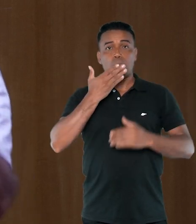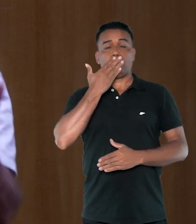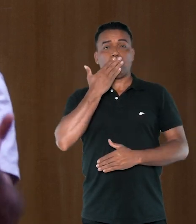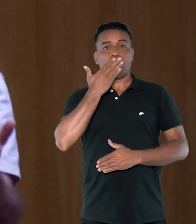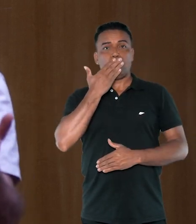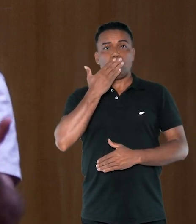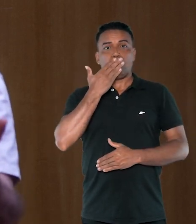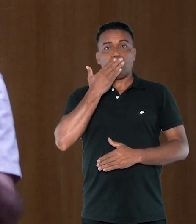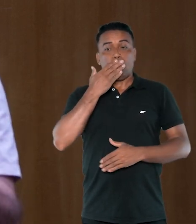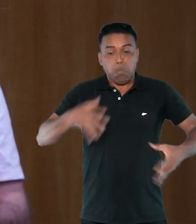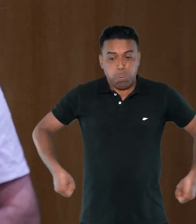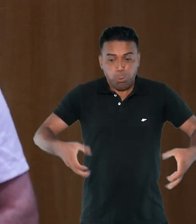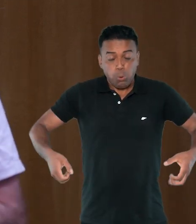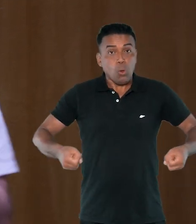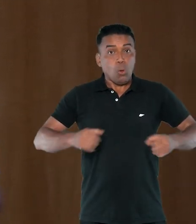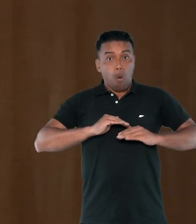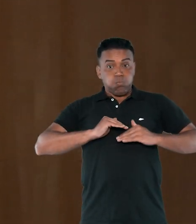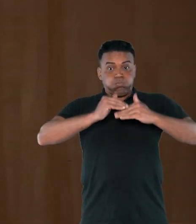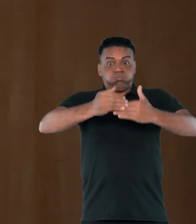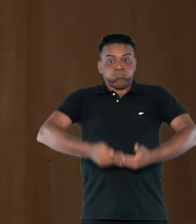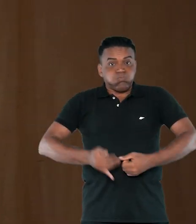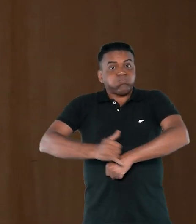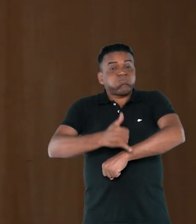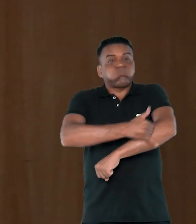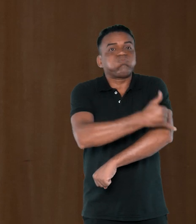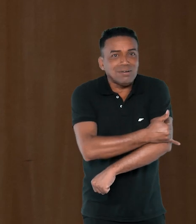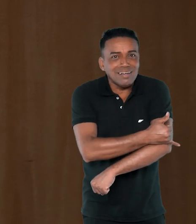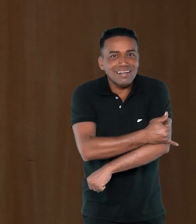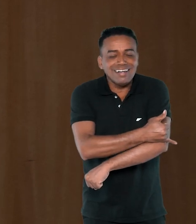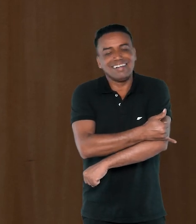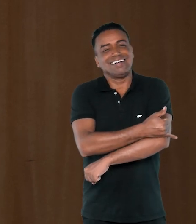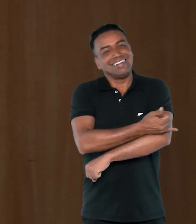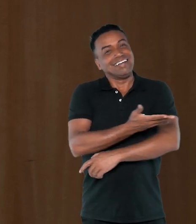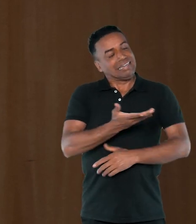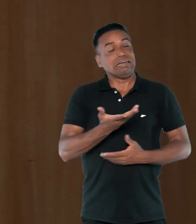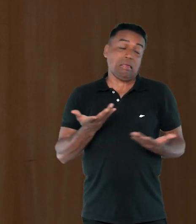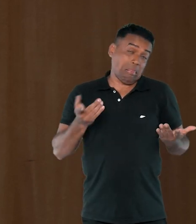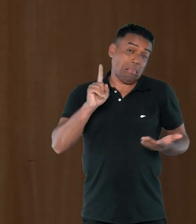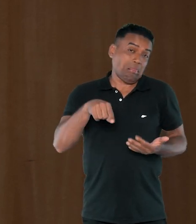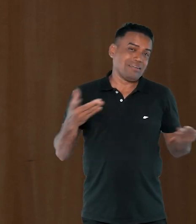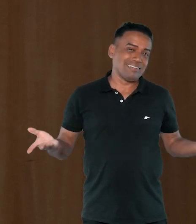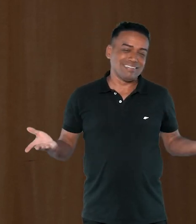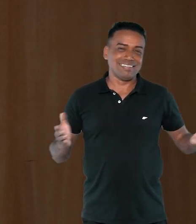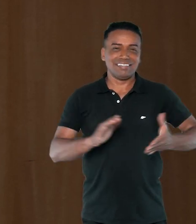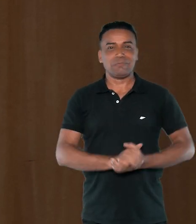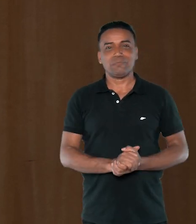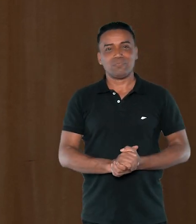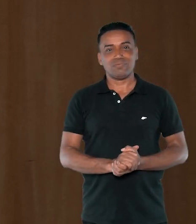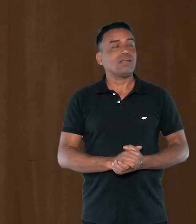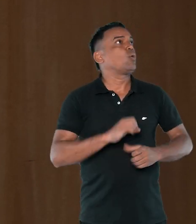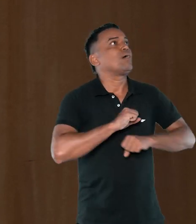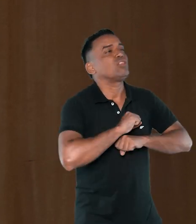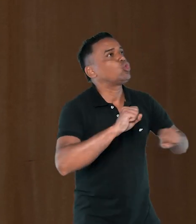você concorda com a Rita. O amor é cego, surdo e mudo, paralítico e